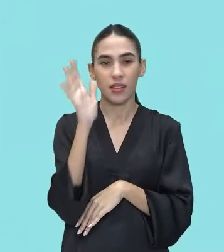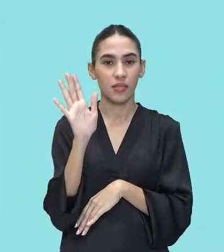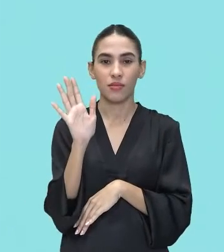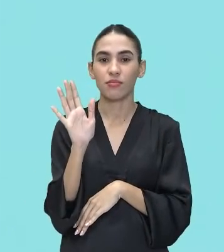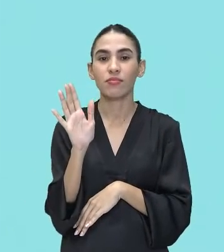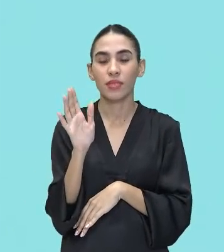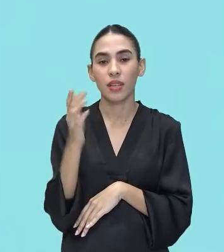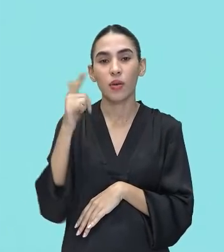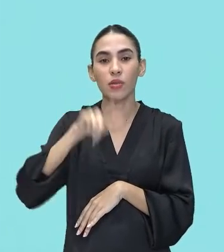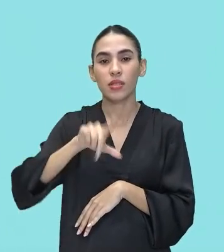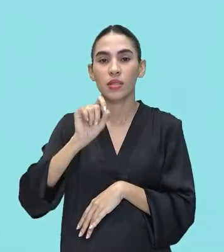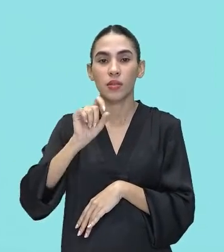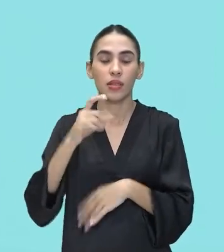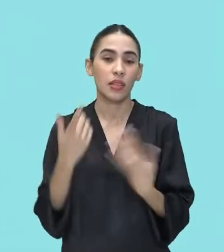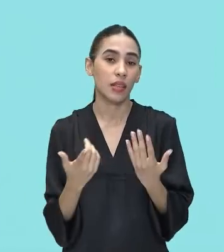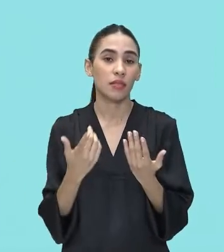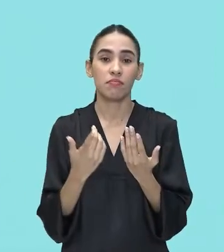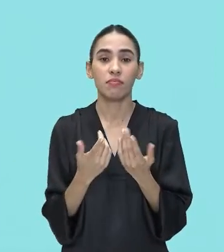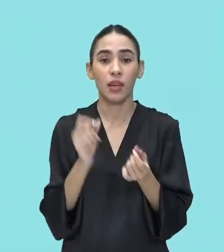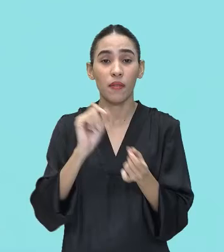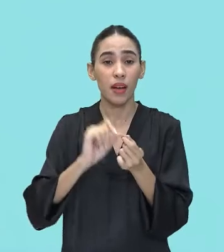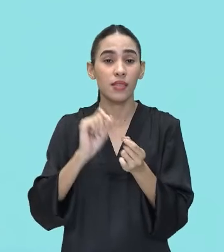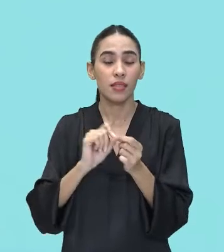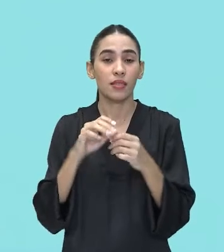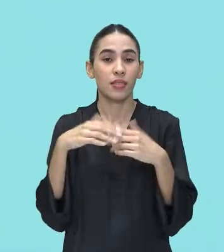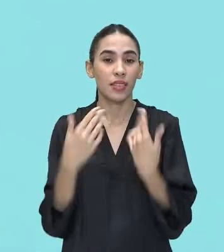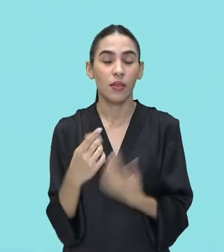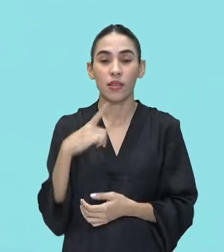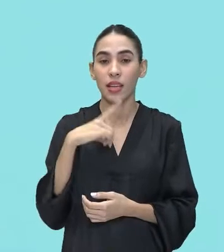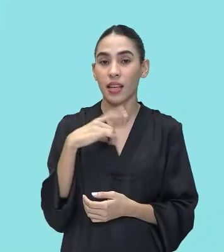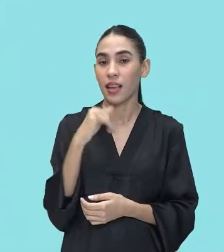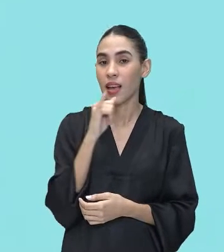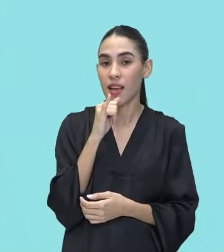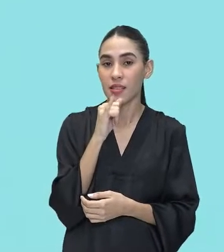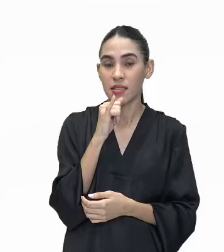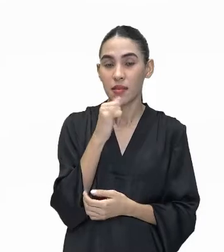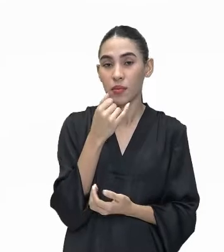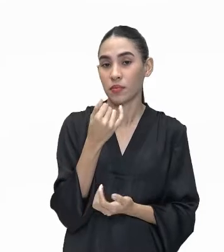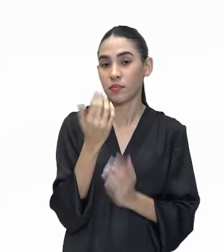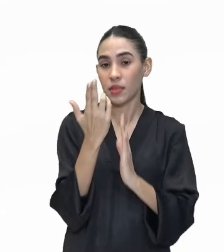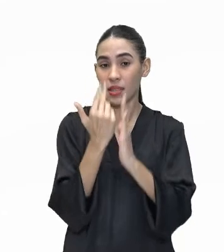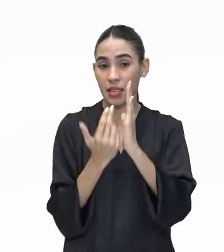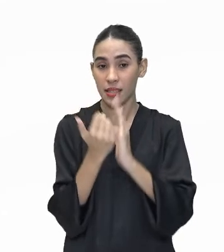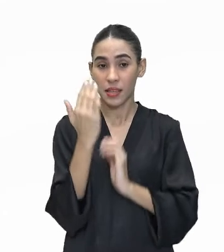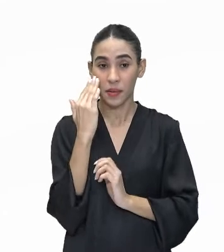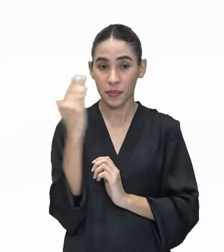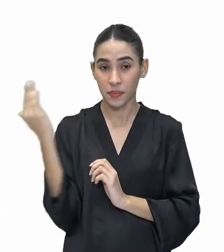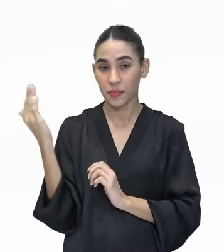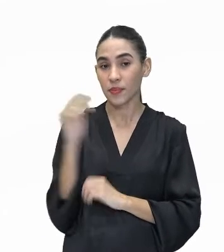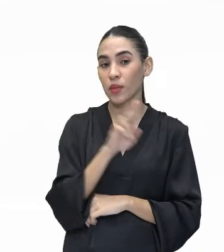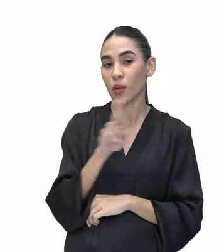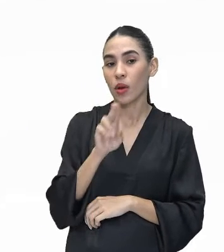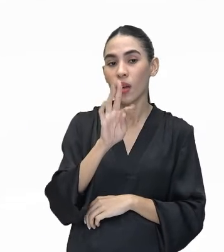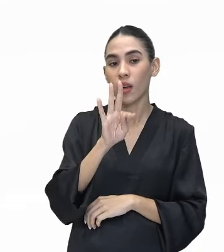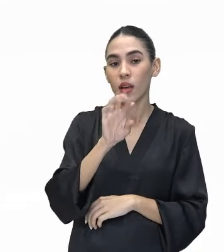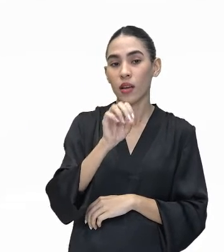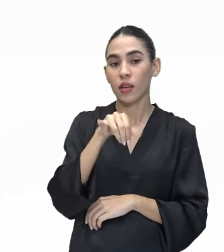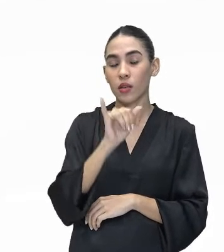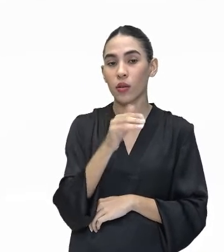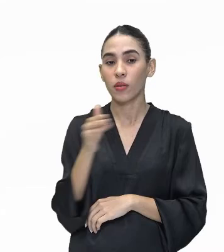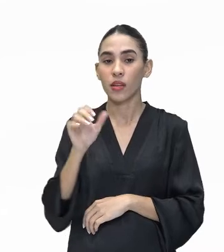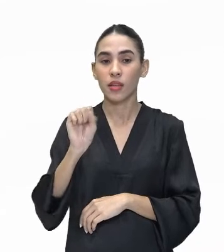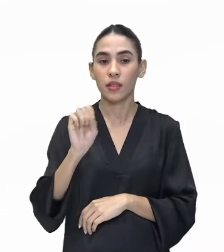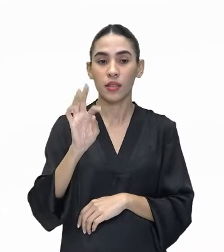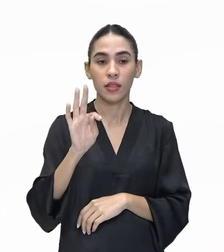de serem executados. Aí nós temos um exemplo de um desenho animado chamado Toy